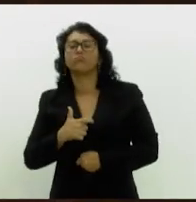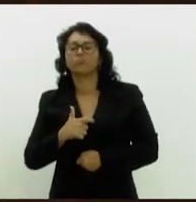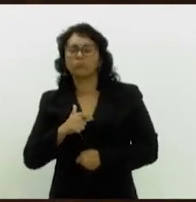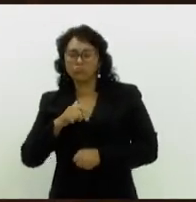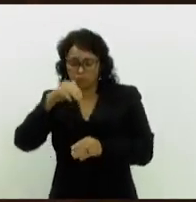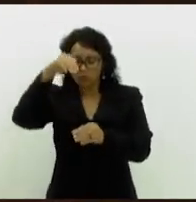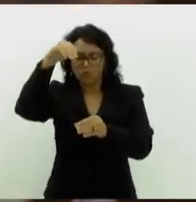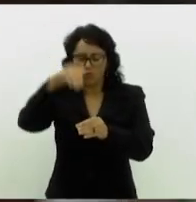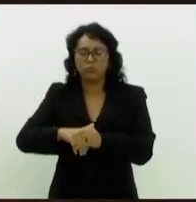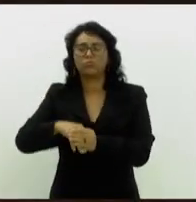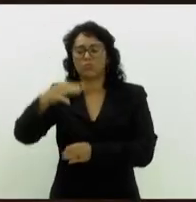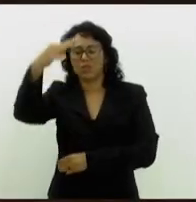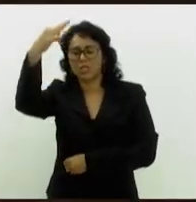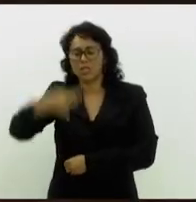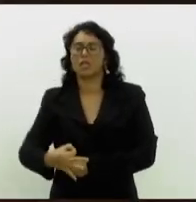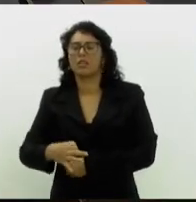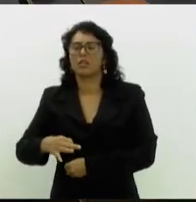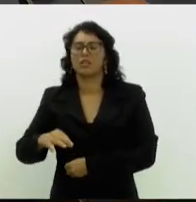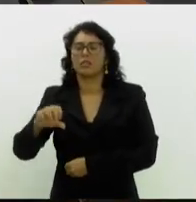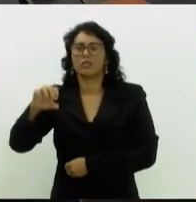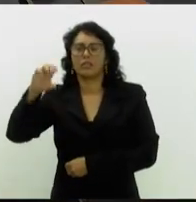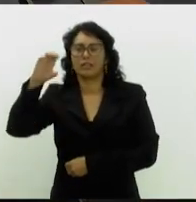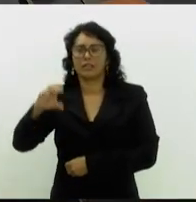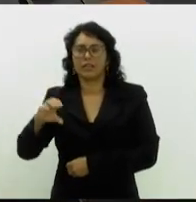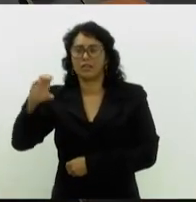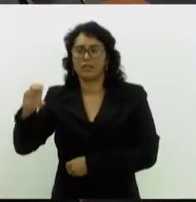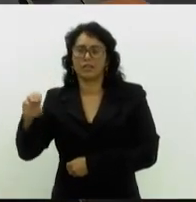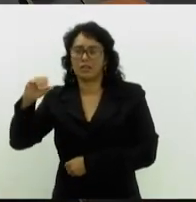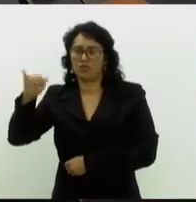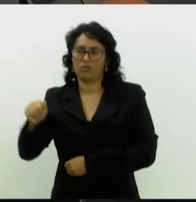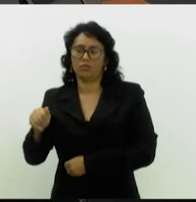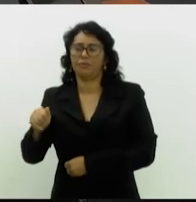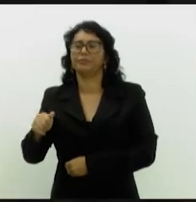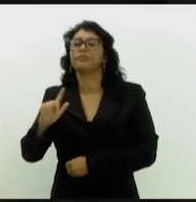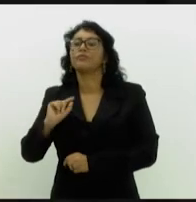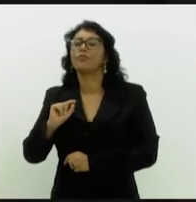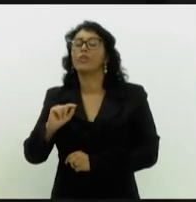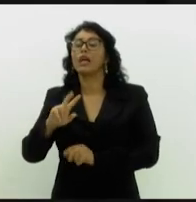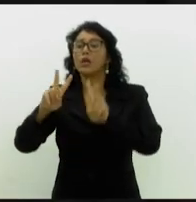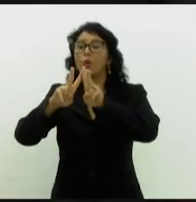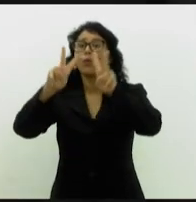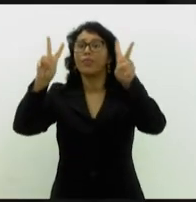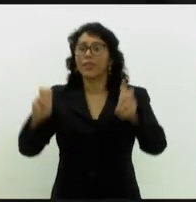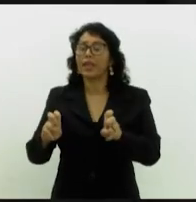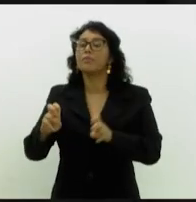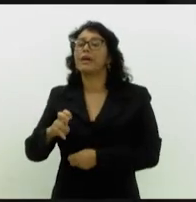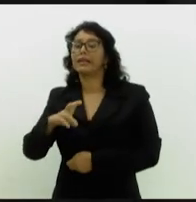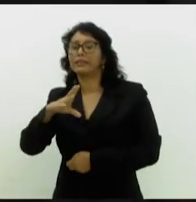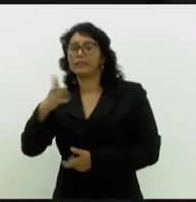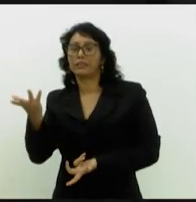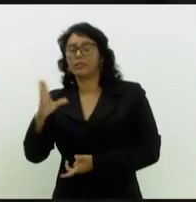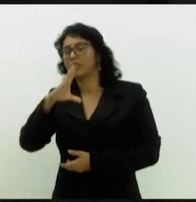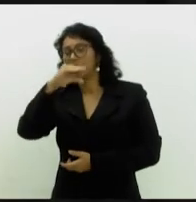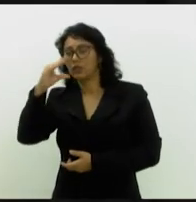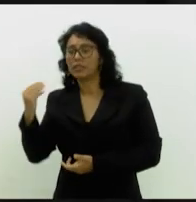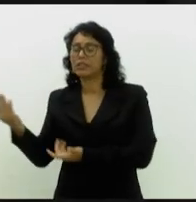da ccj pela comissão de assuntos da criança adolescente idoso Deputado Muniz